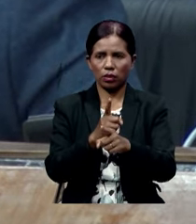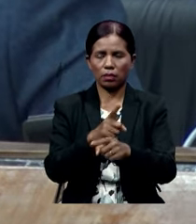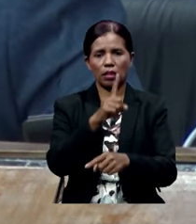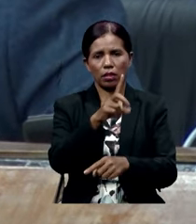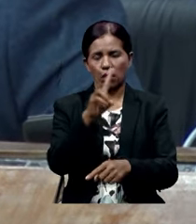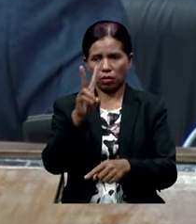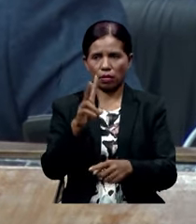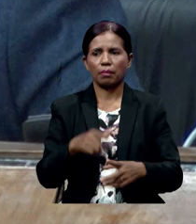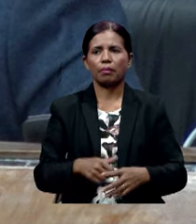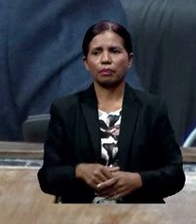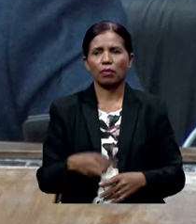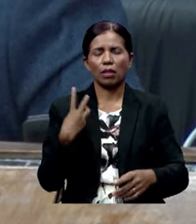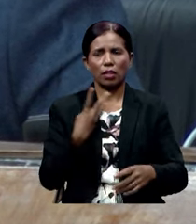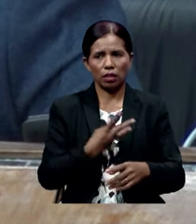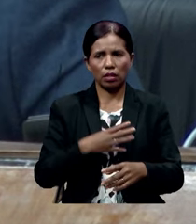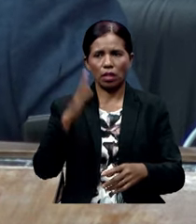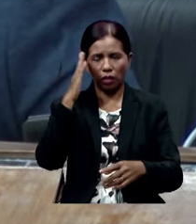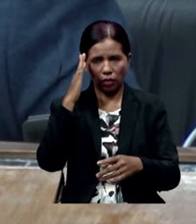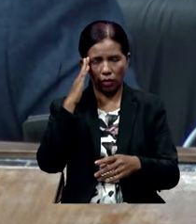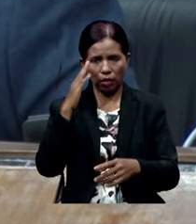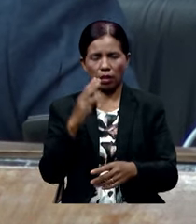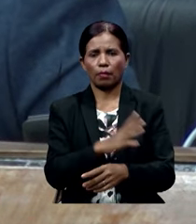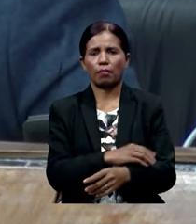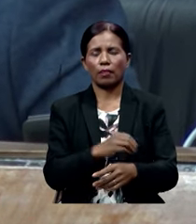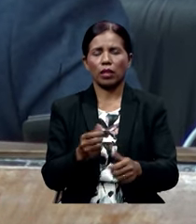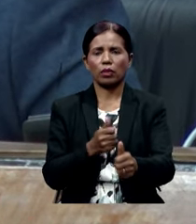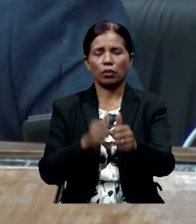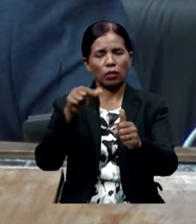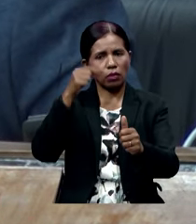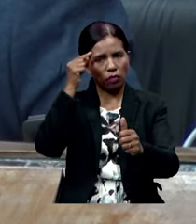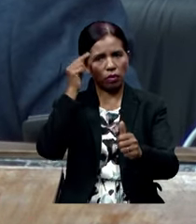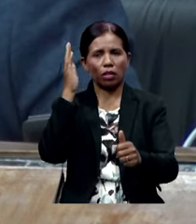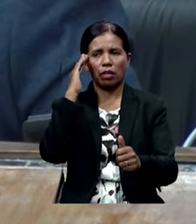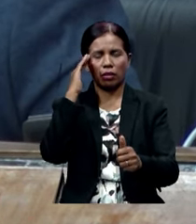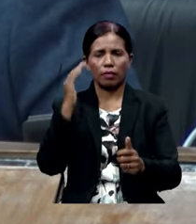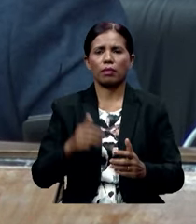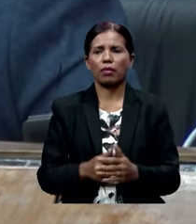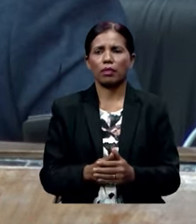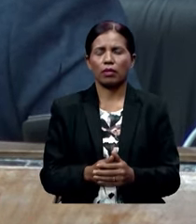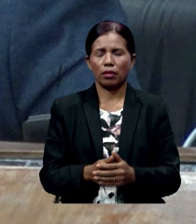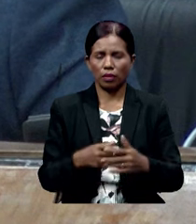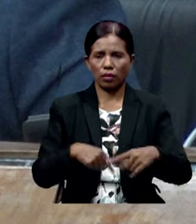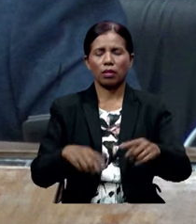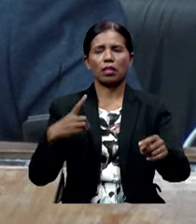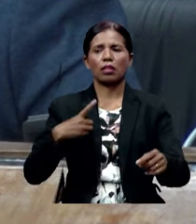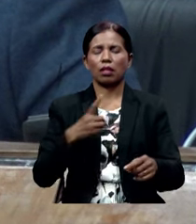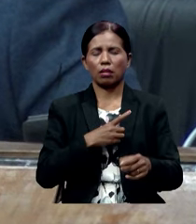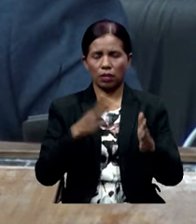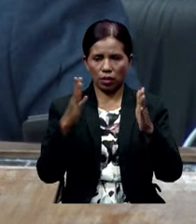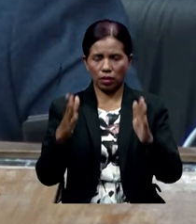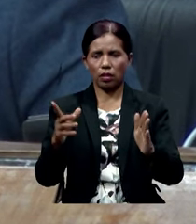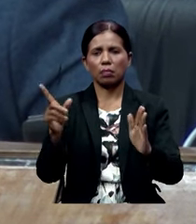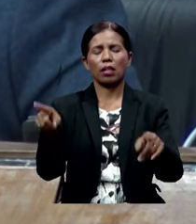dele. Não é bem, não é, ter o governo de Hanoi, filha do senhor deputado cirana,